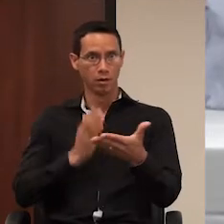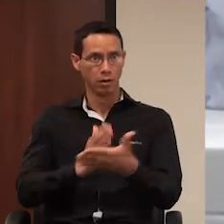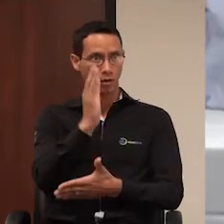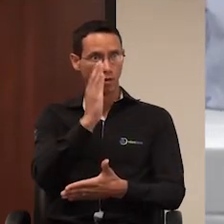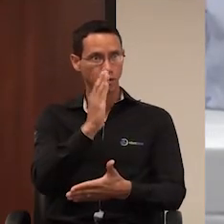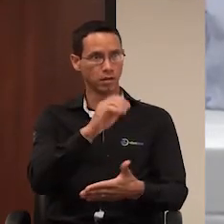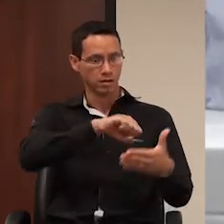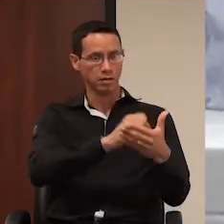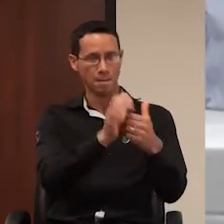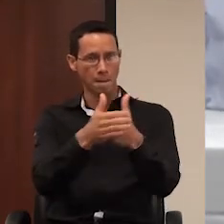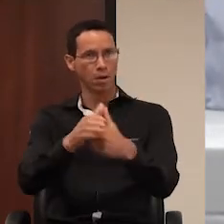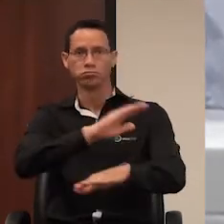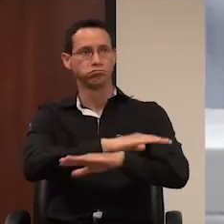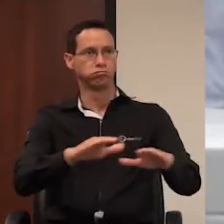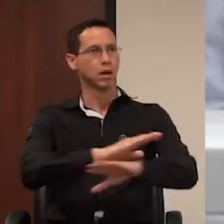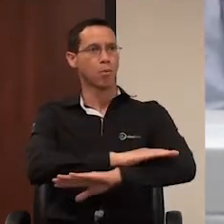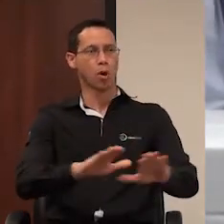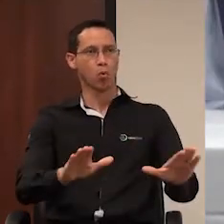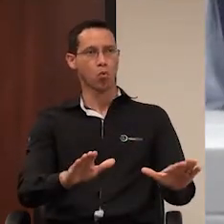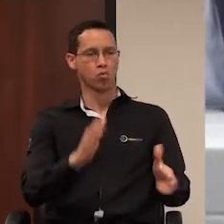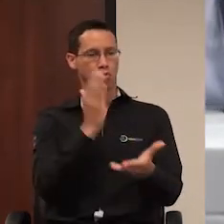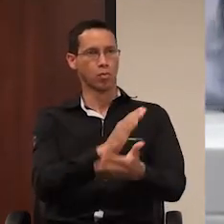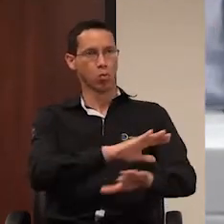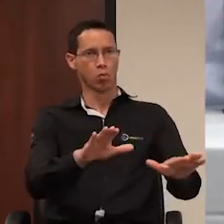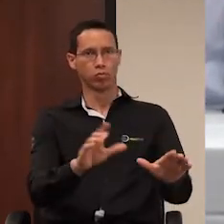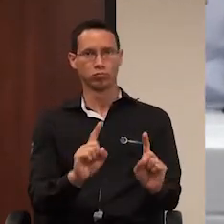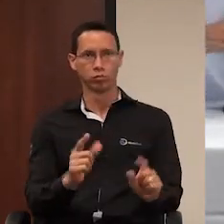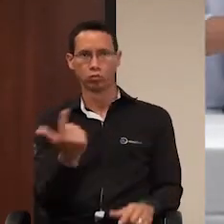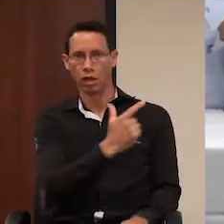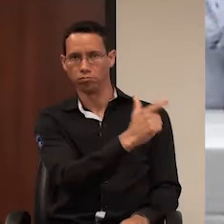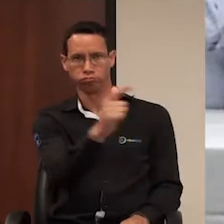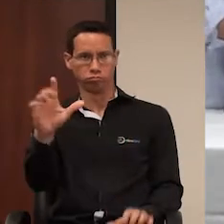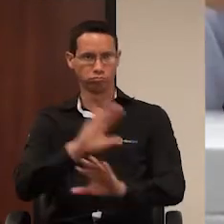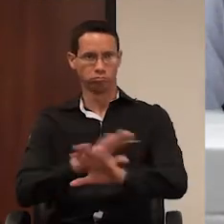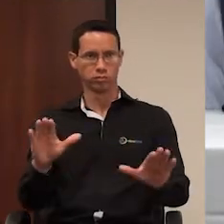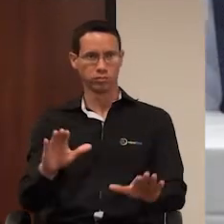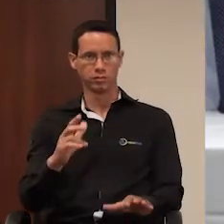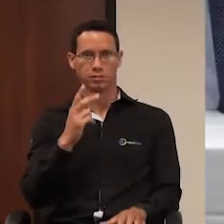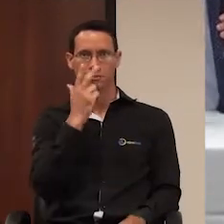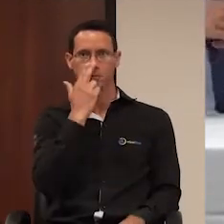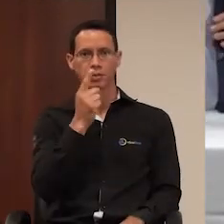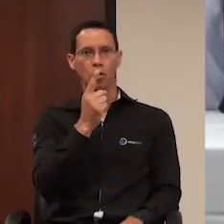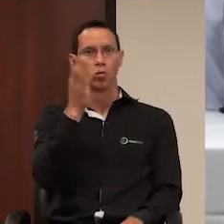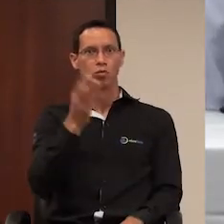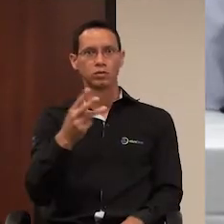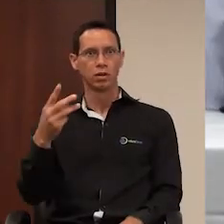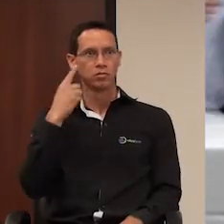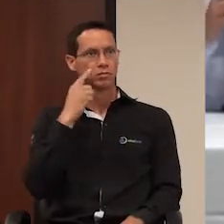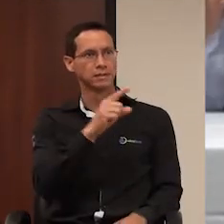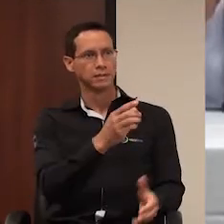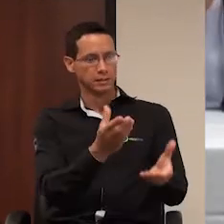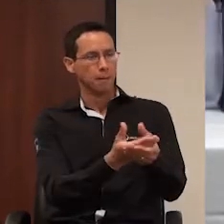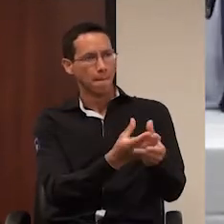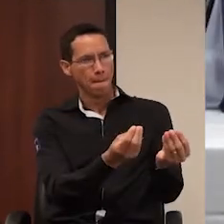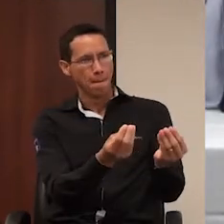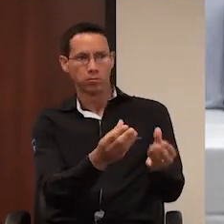interdição. Tudo bem, é um choque, né? Você pega 1/3 dos processos da vara e extingue. O